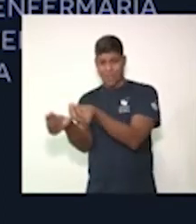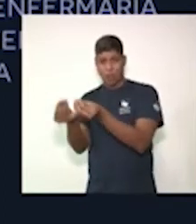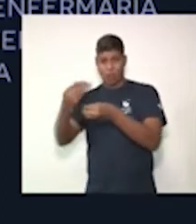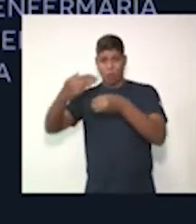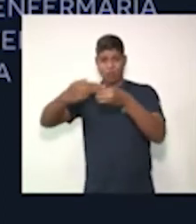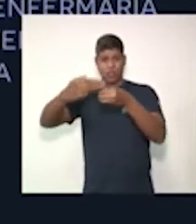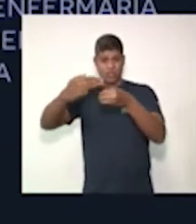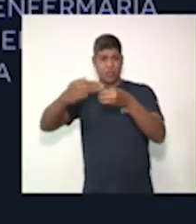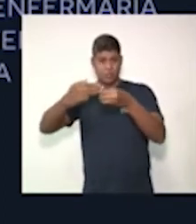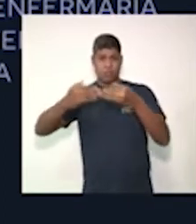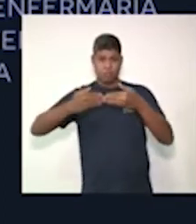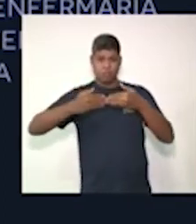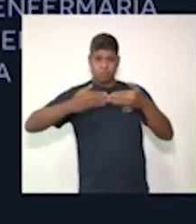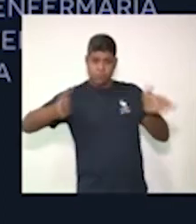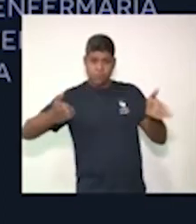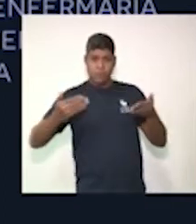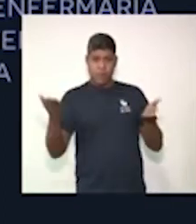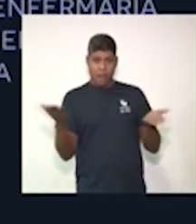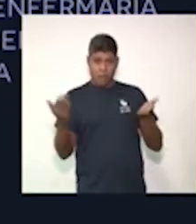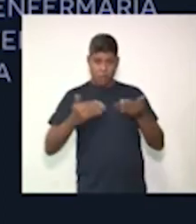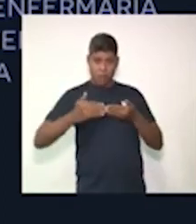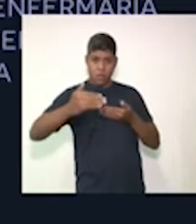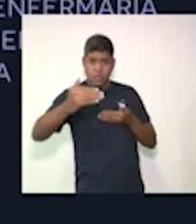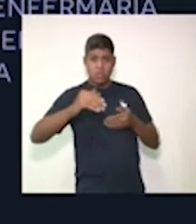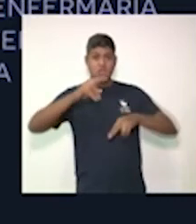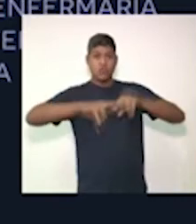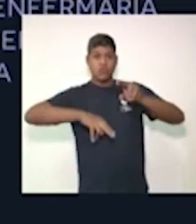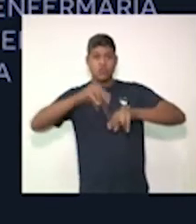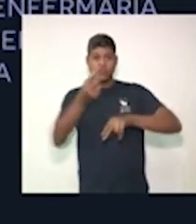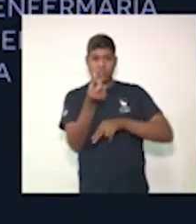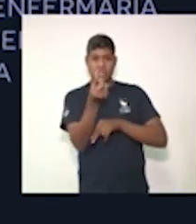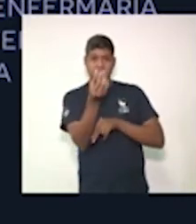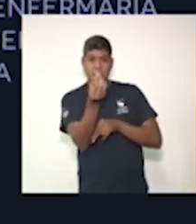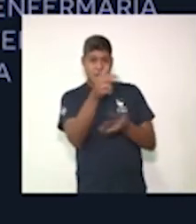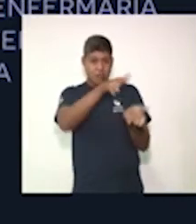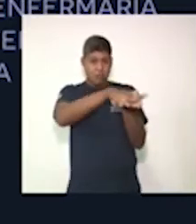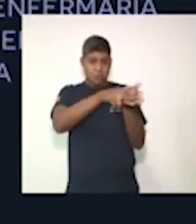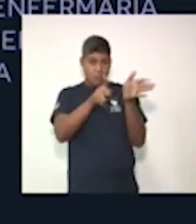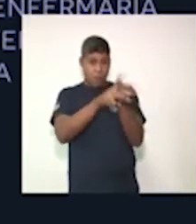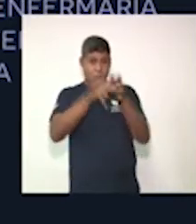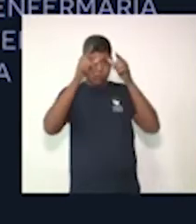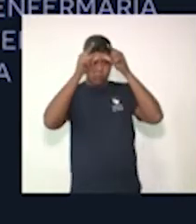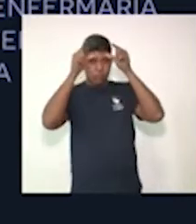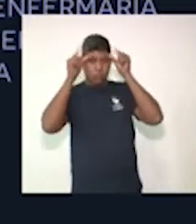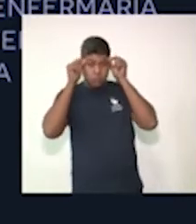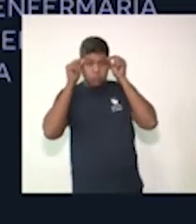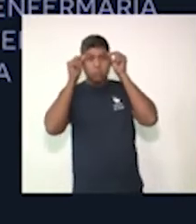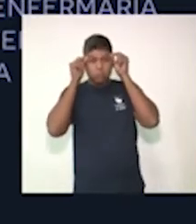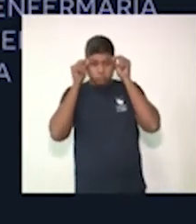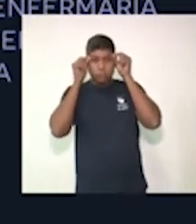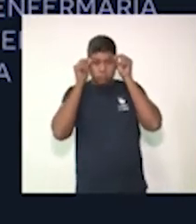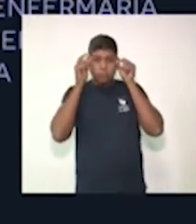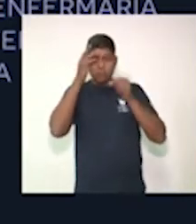será reaberto também agora em junho, com 60 leitos de enfermaria, uma grande reivindicação